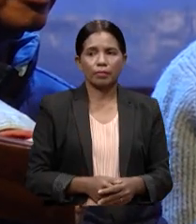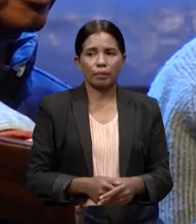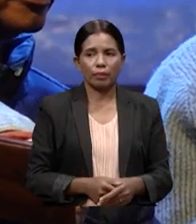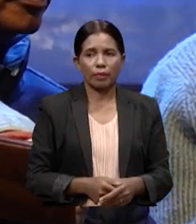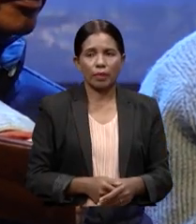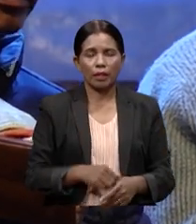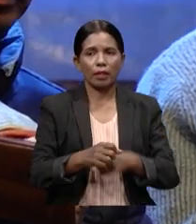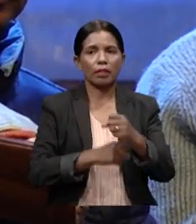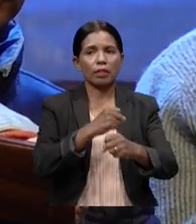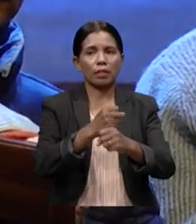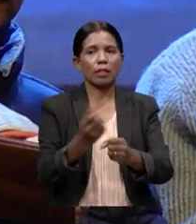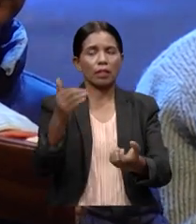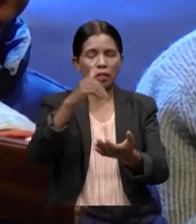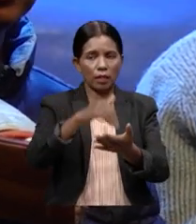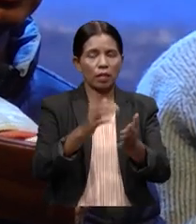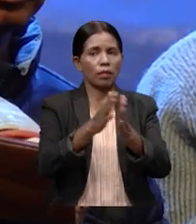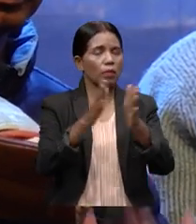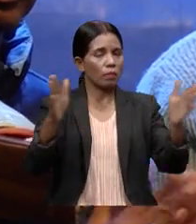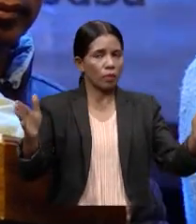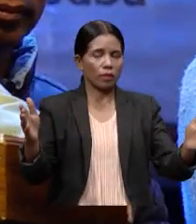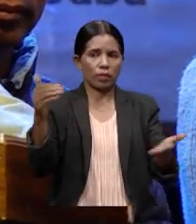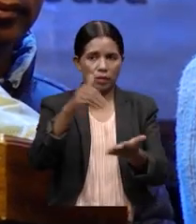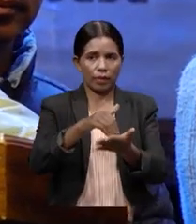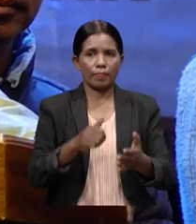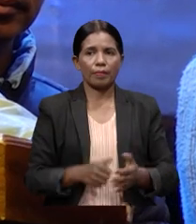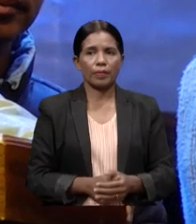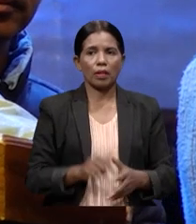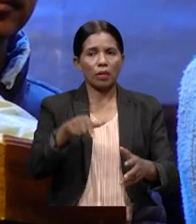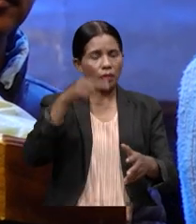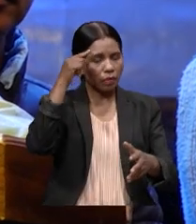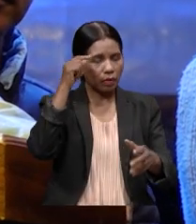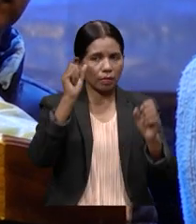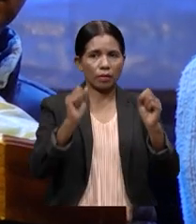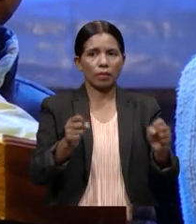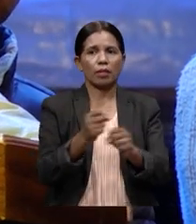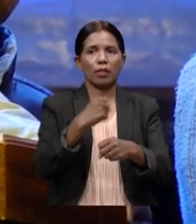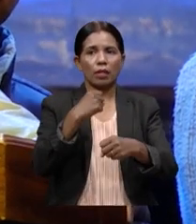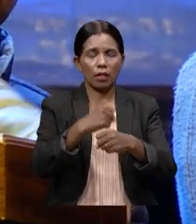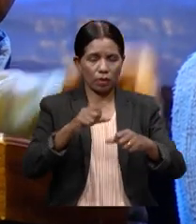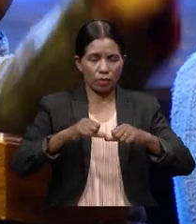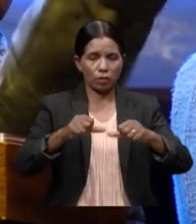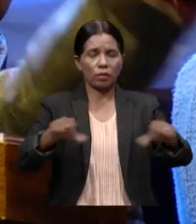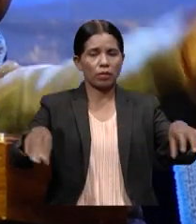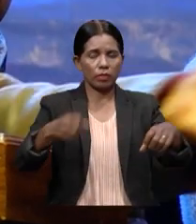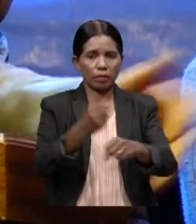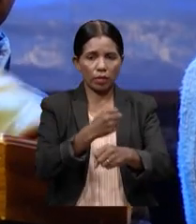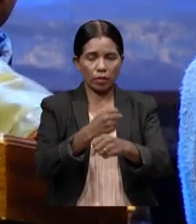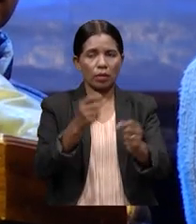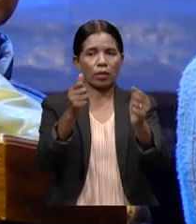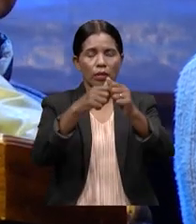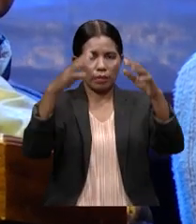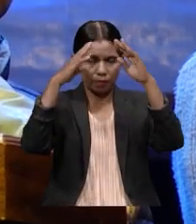Cada tina de agliutan, boa agliutan. Governo consegue mos halo continua esforço o